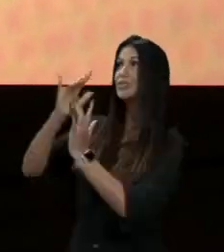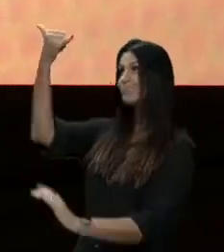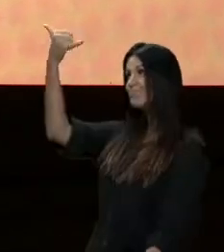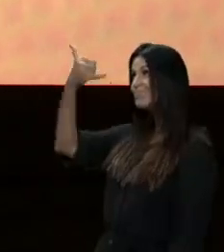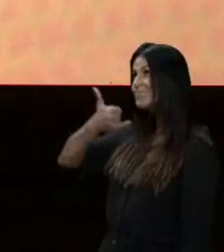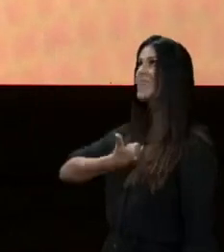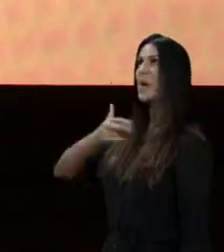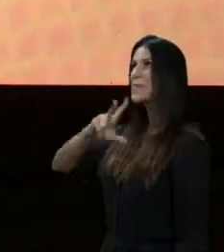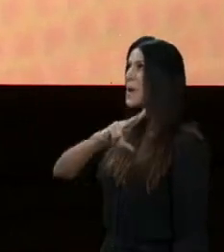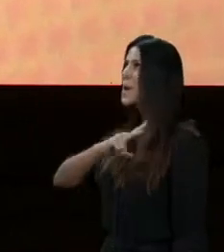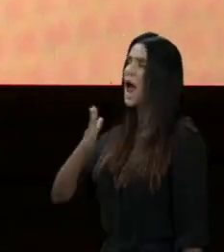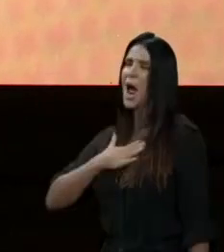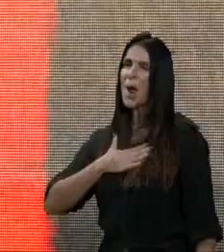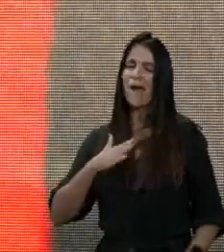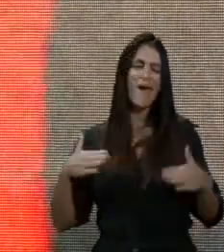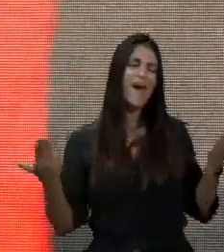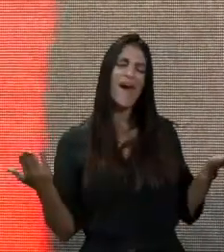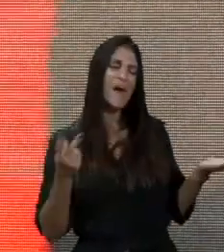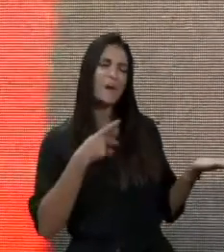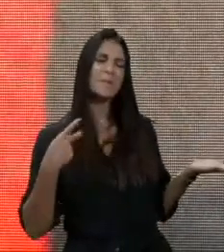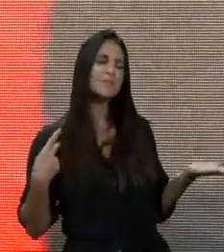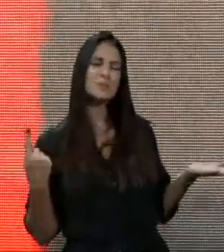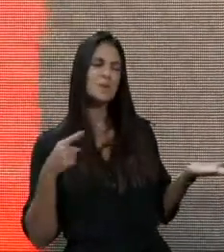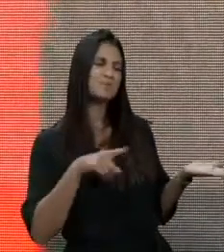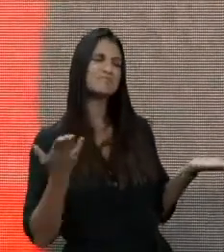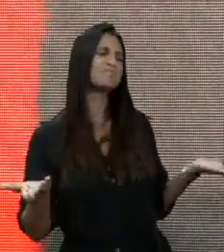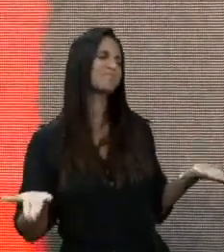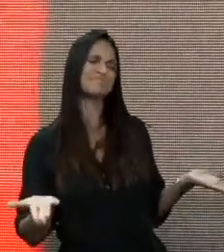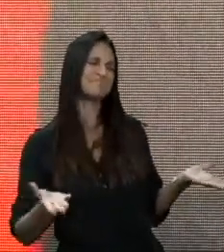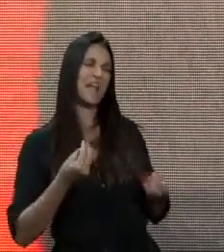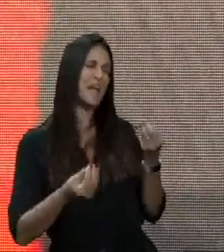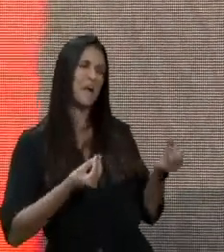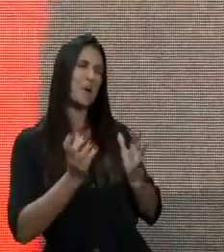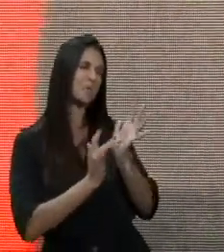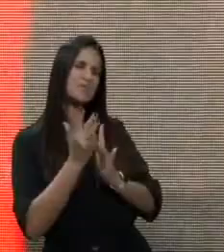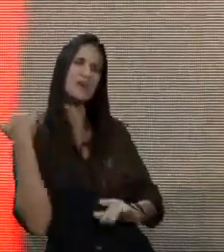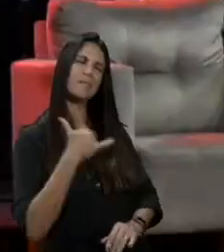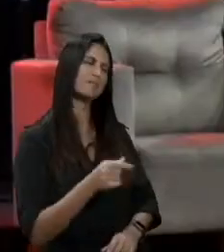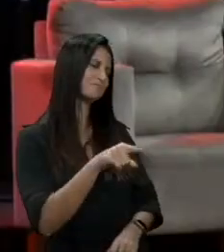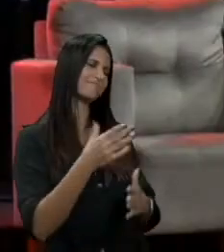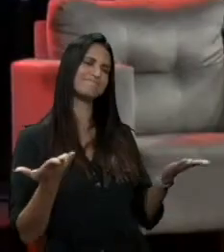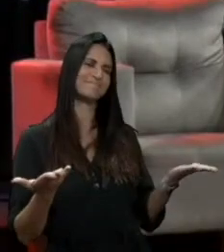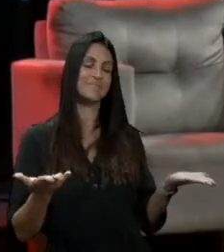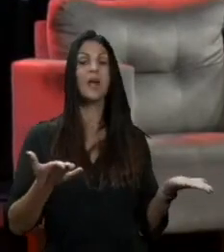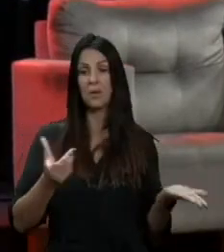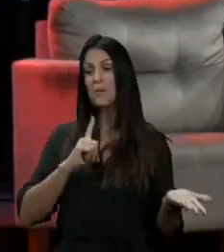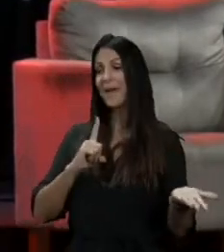oi oi pastor a quem é você para falar com ela tenta quem é